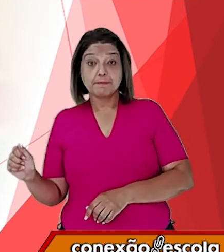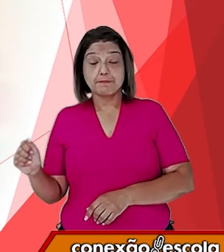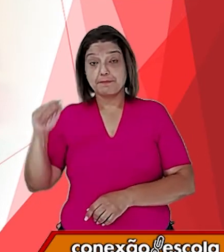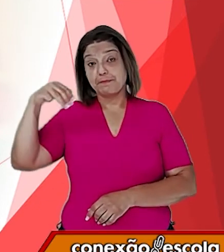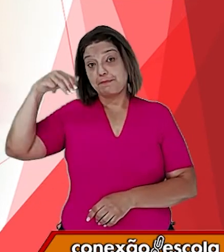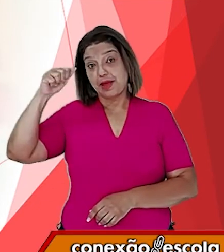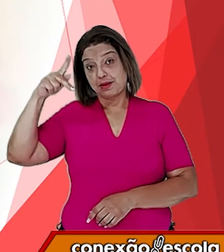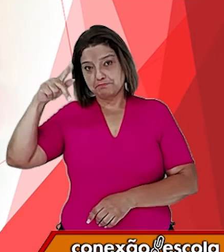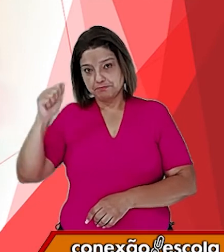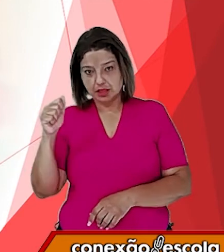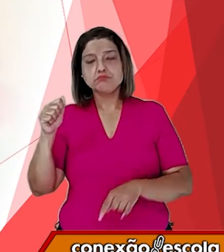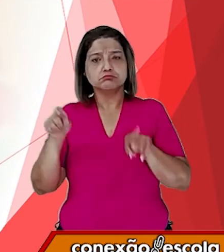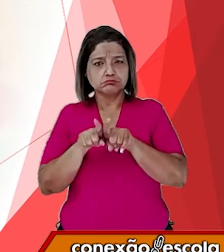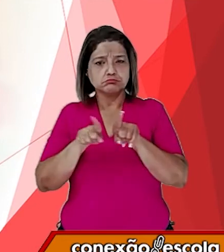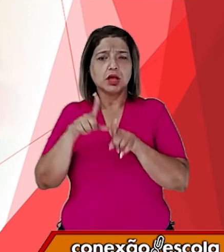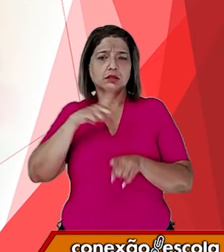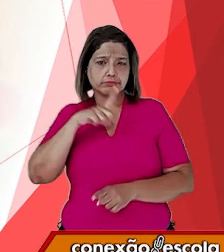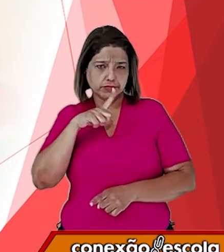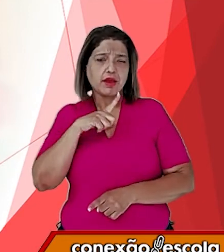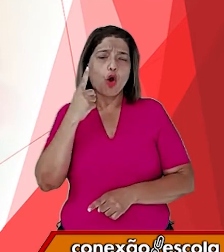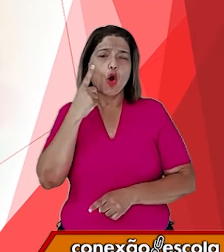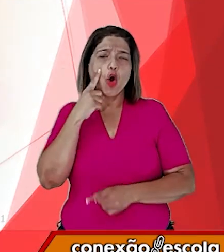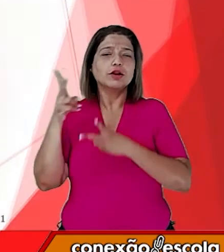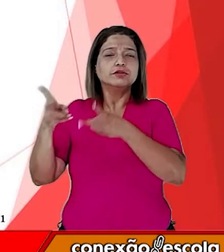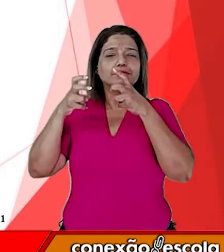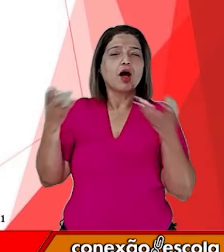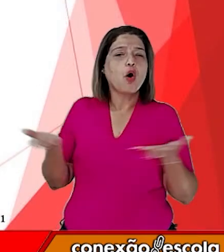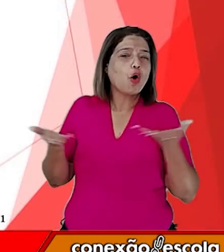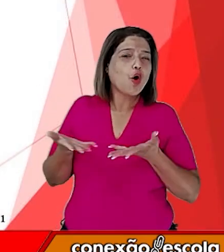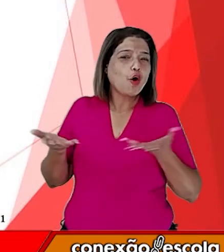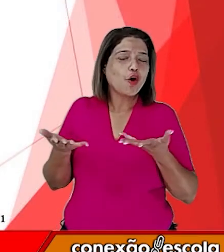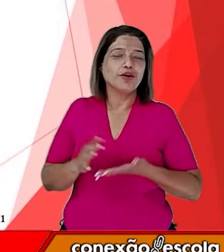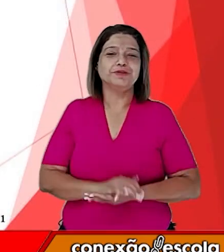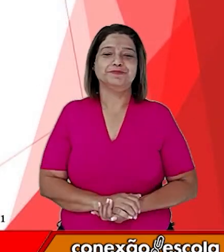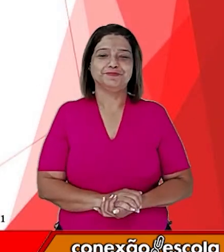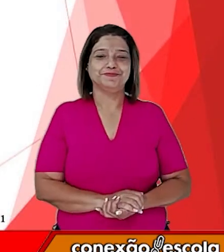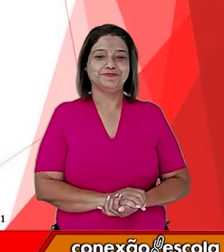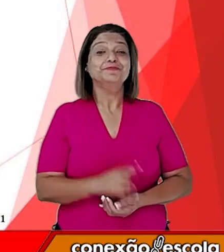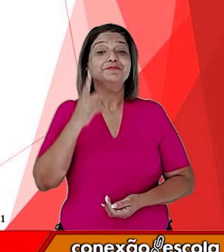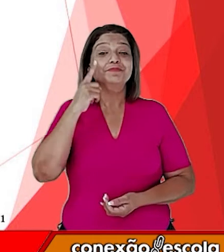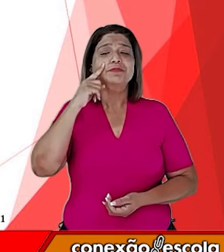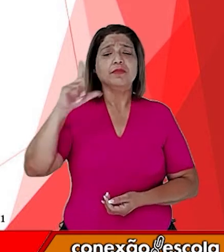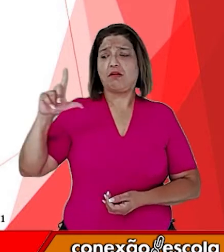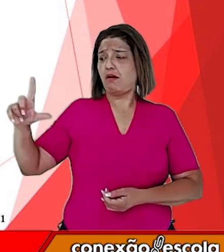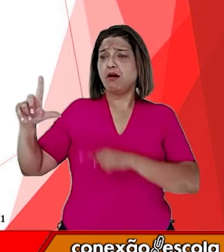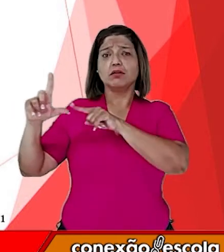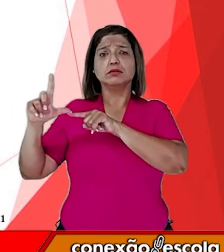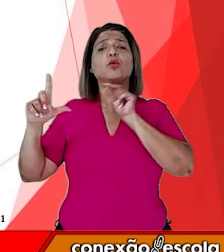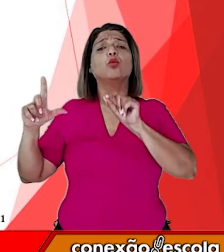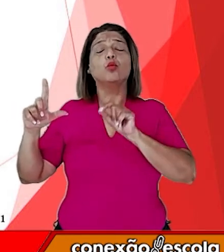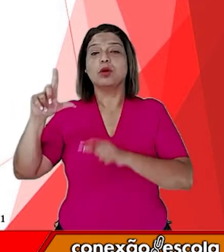pelos pontos cardeais. Inclusive, vamos identificá-los? Este grande L é